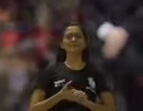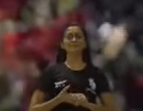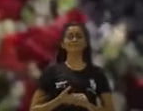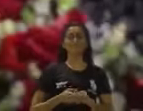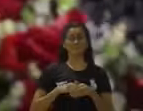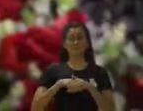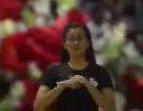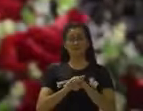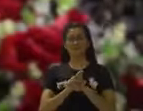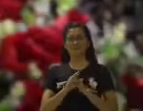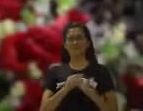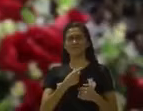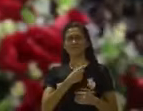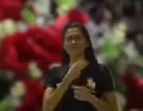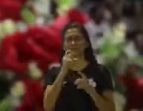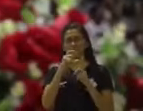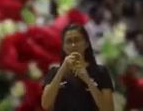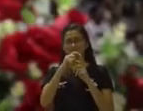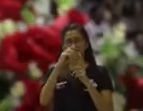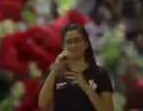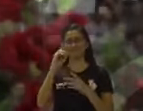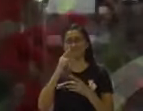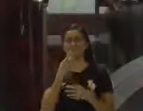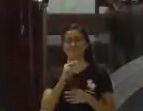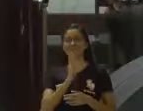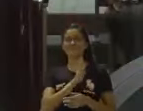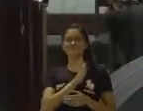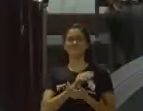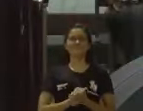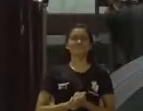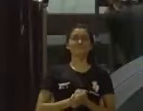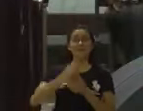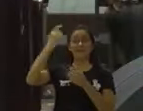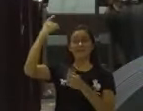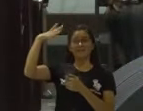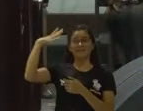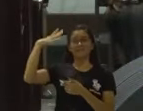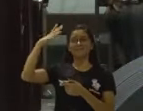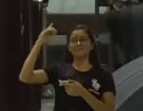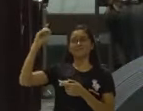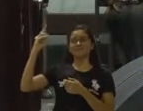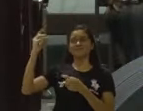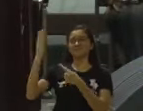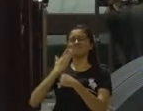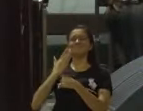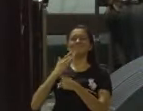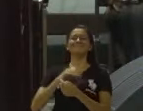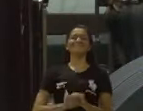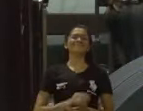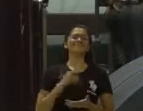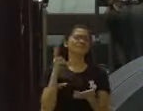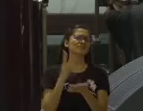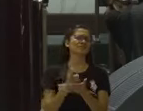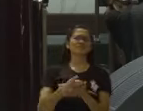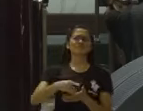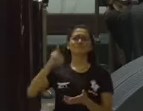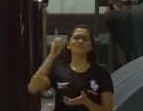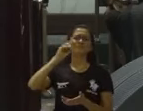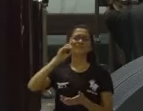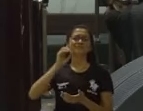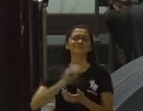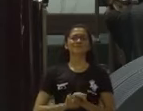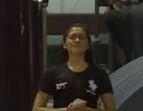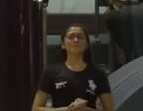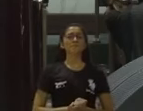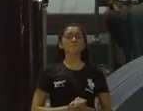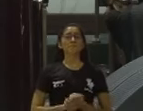Guarde esta palavra, guarde esta palavra, a minha graça te basta. E eu vou lhe mostrar